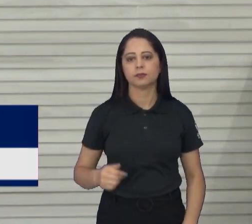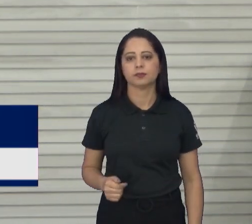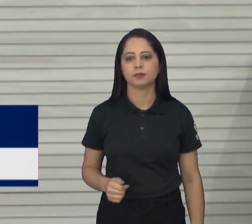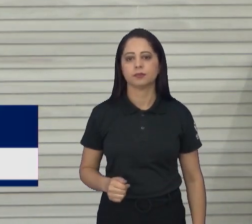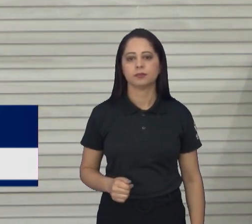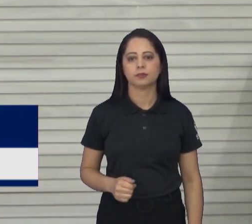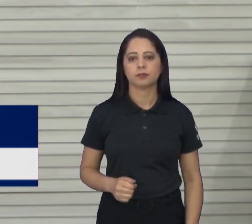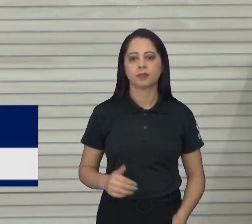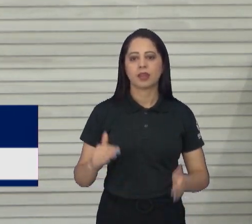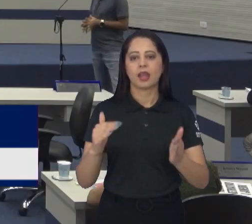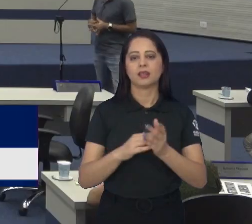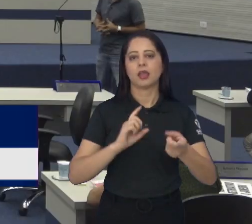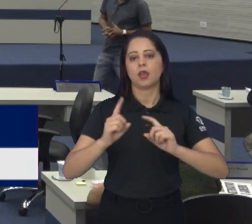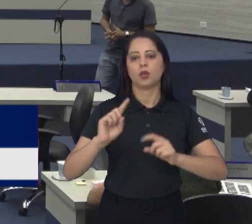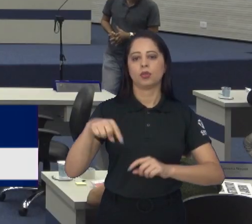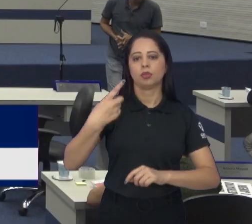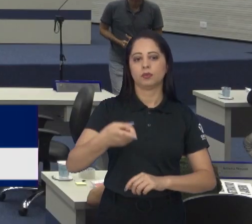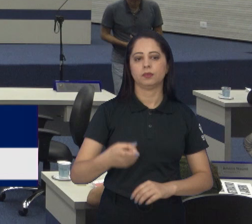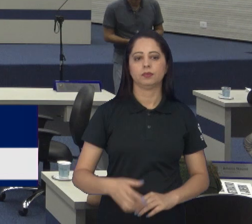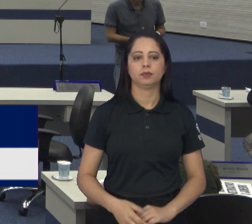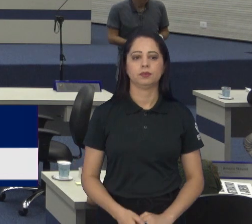até a próxima reunião.